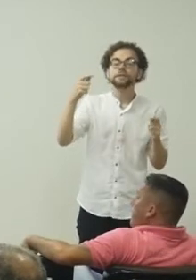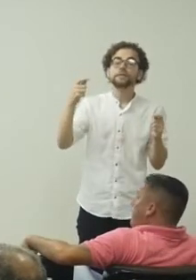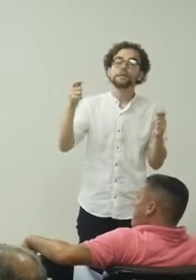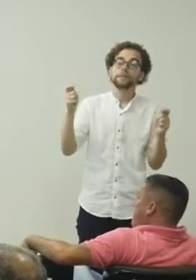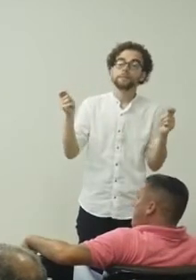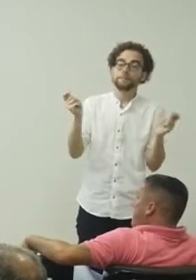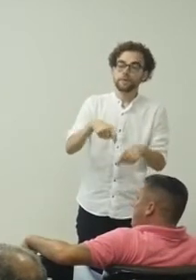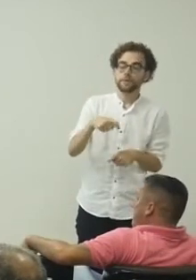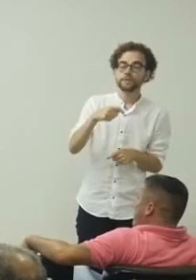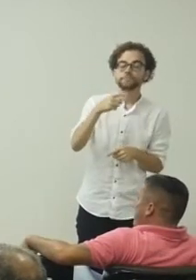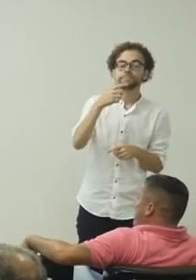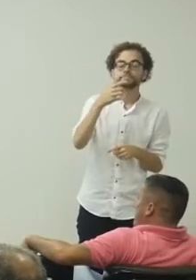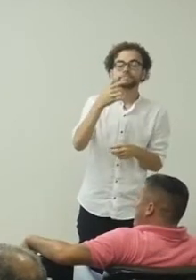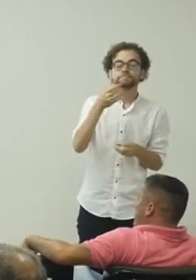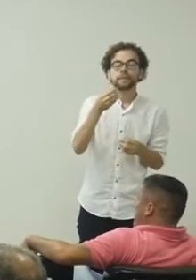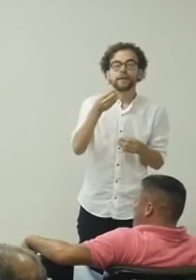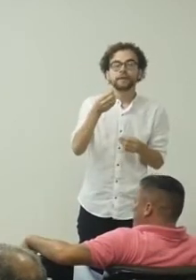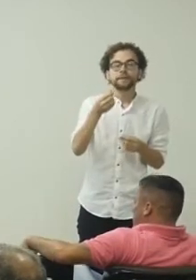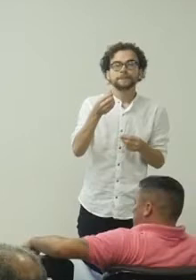possibilidade